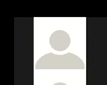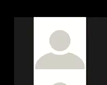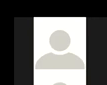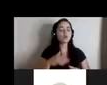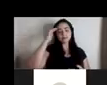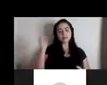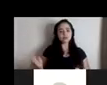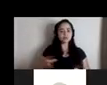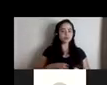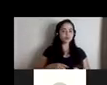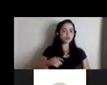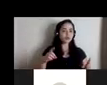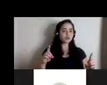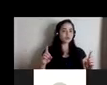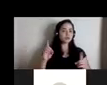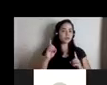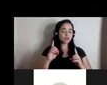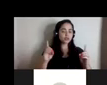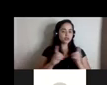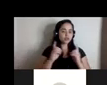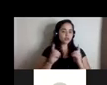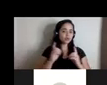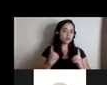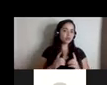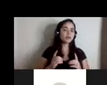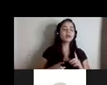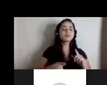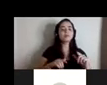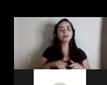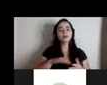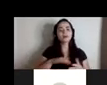essa nova dinâmica do mercado de trabalho